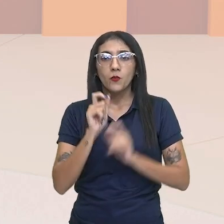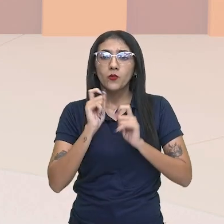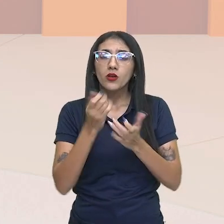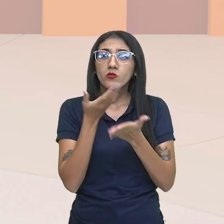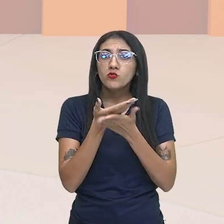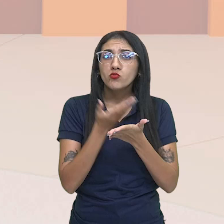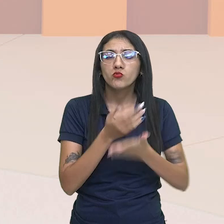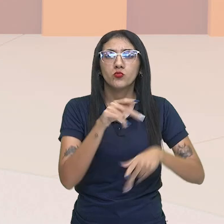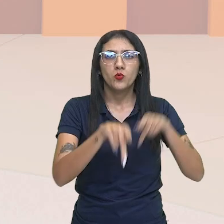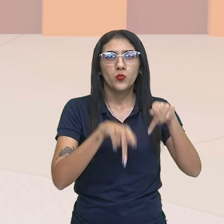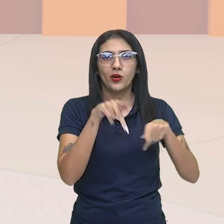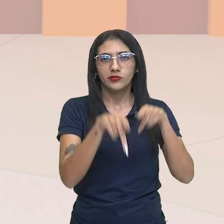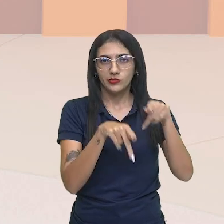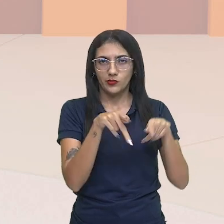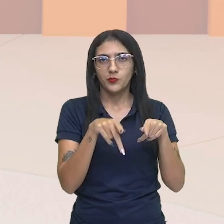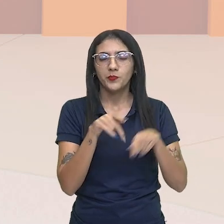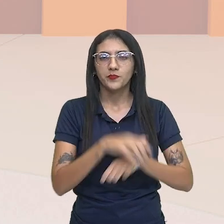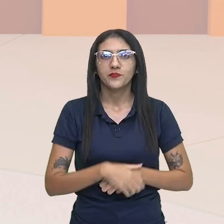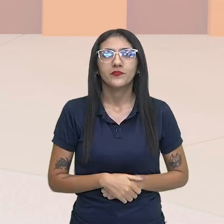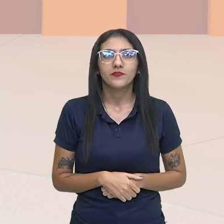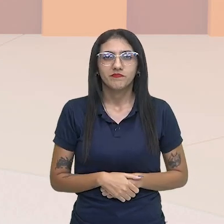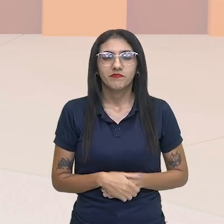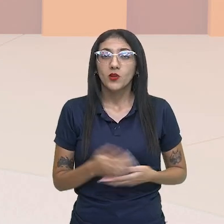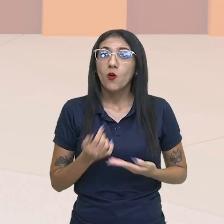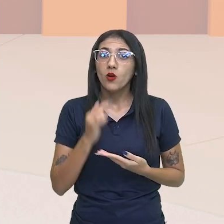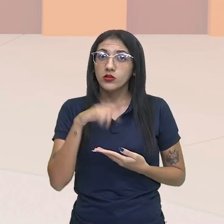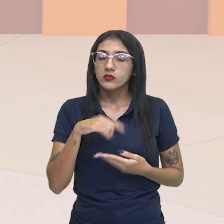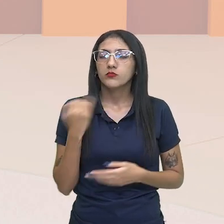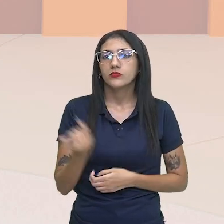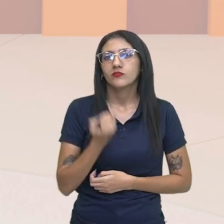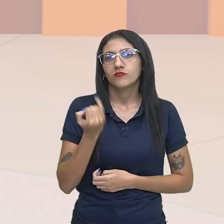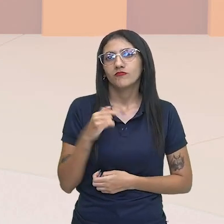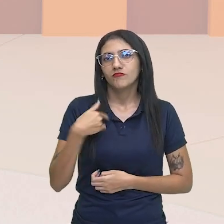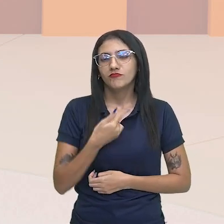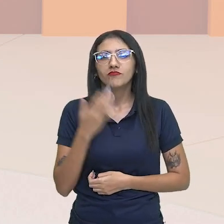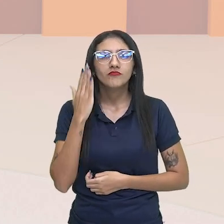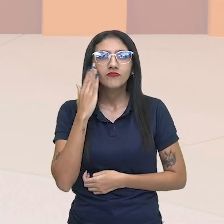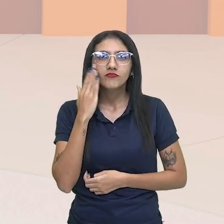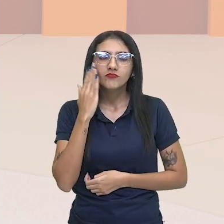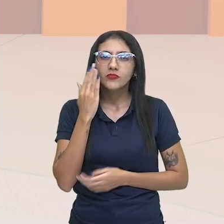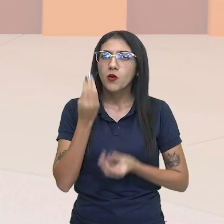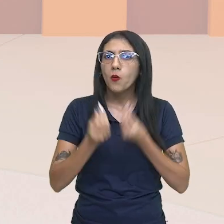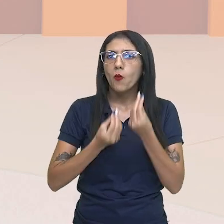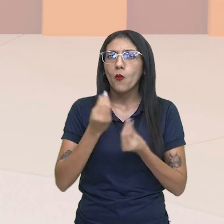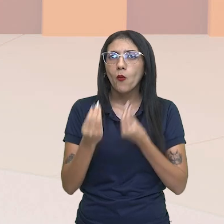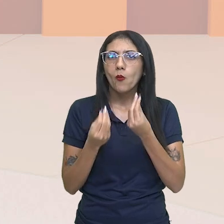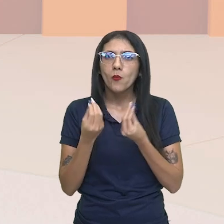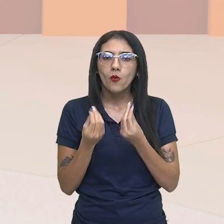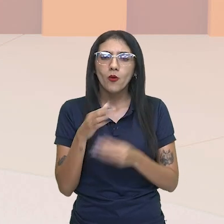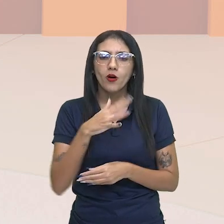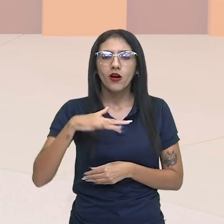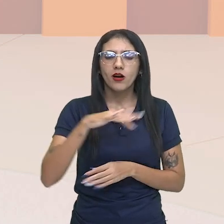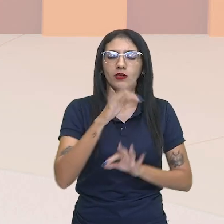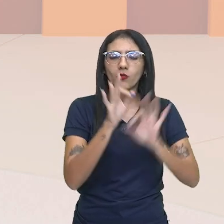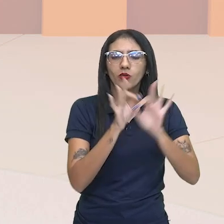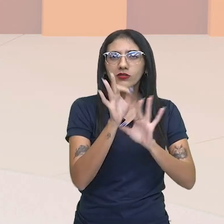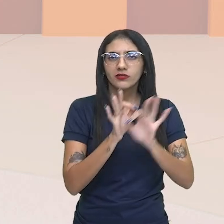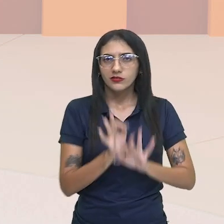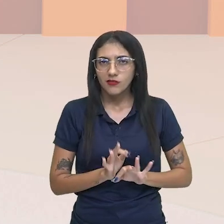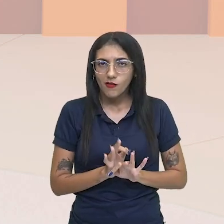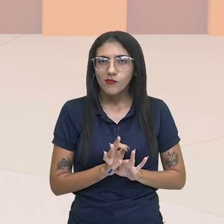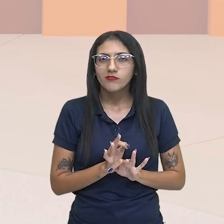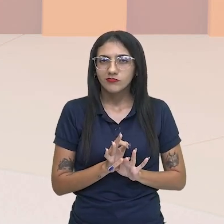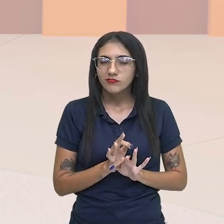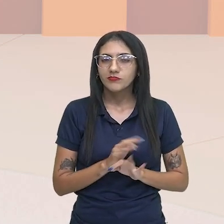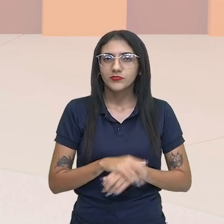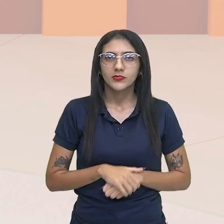das populações, né? Isso é muito importante para a gente compreender como é que a gente está se organizando, como é que a humanidade está se